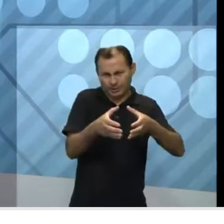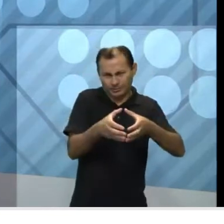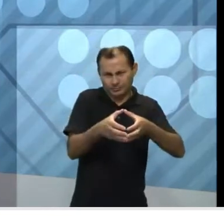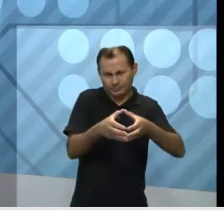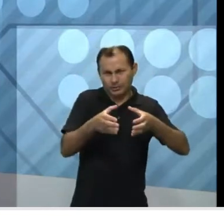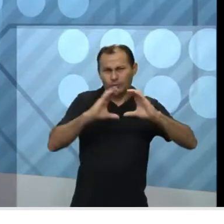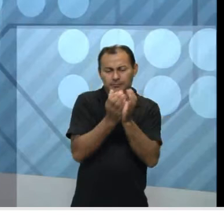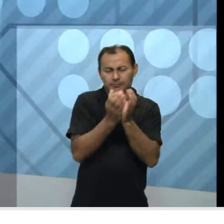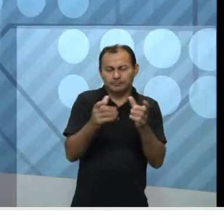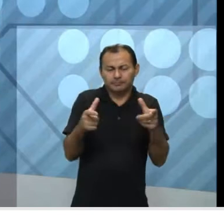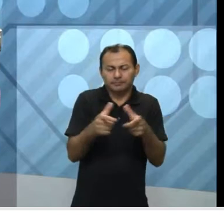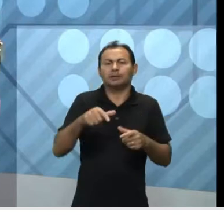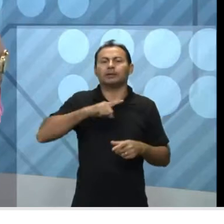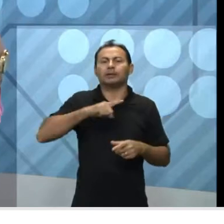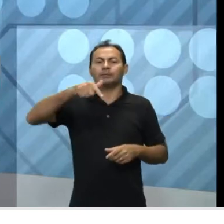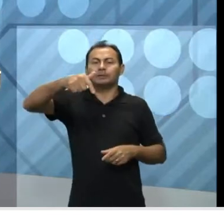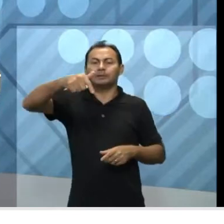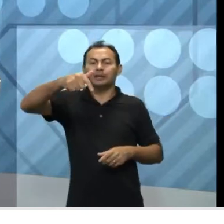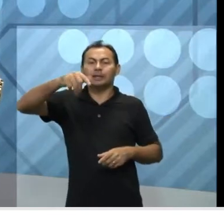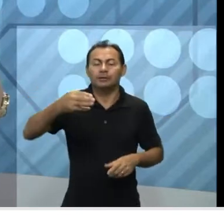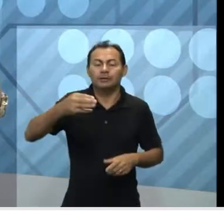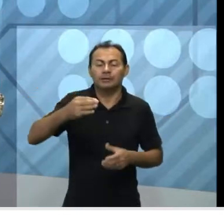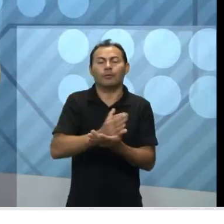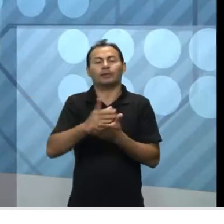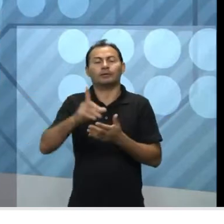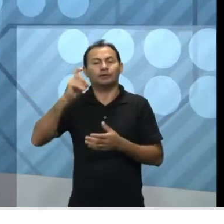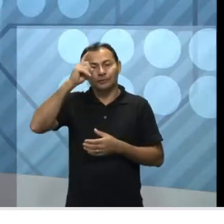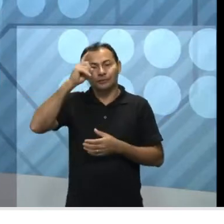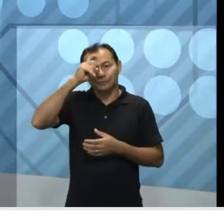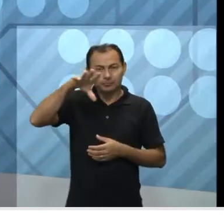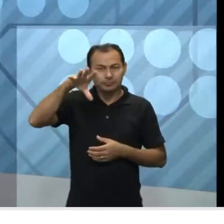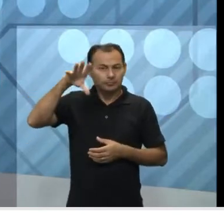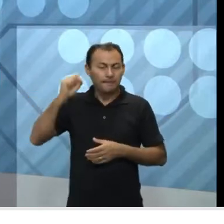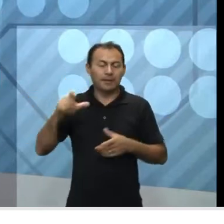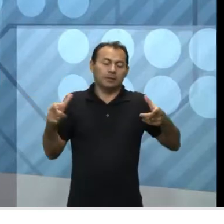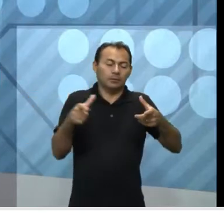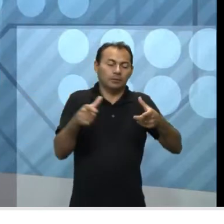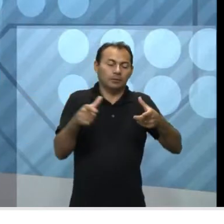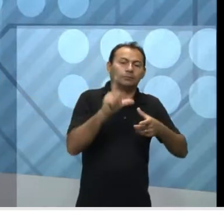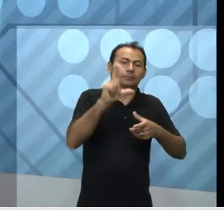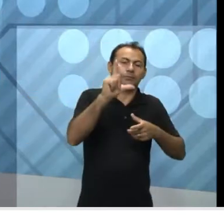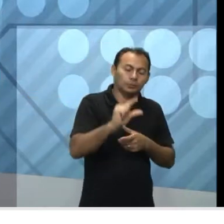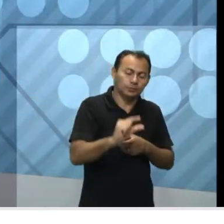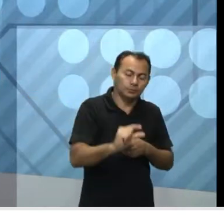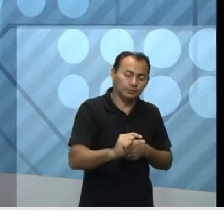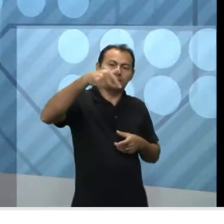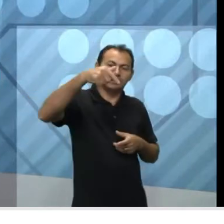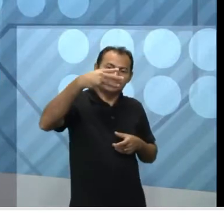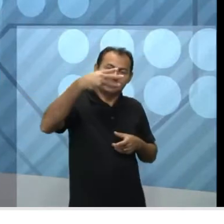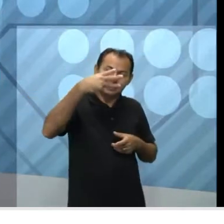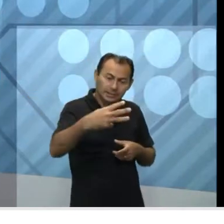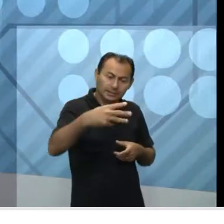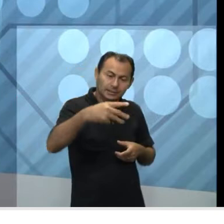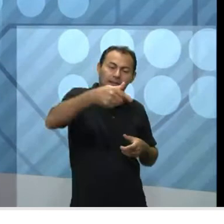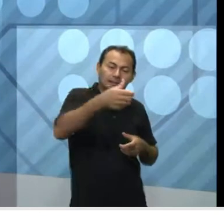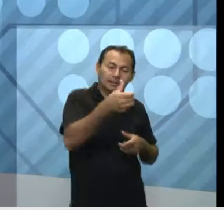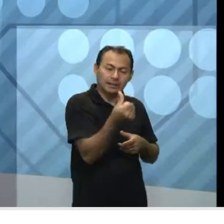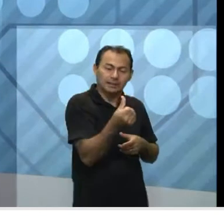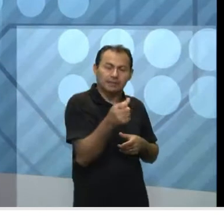tem algum tipo de dificuldade, mas esse número cai para 376 mil, então é uma diferença